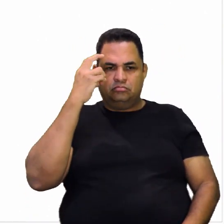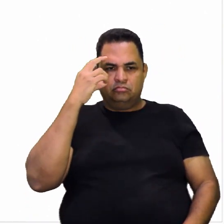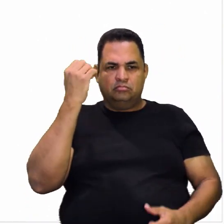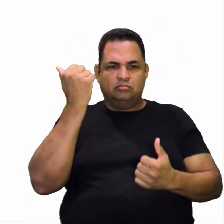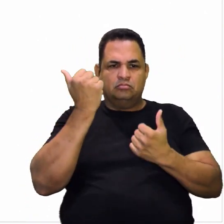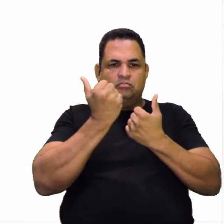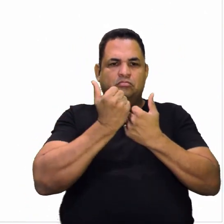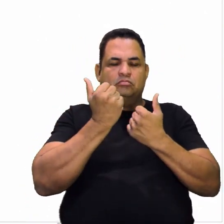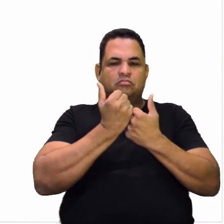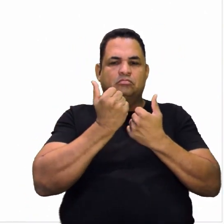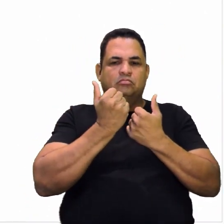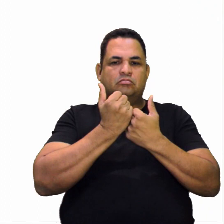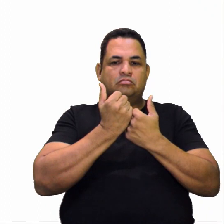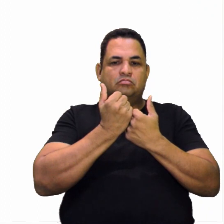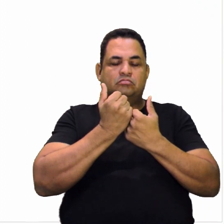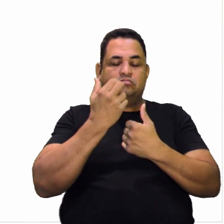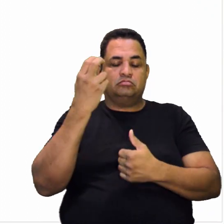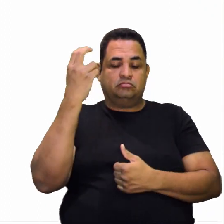cultura